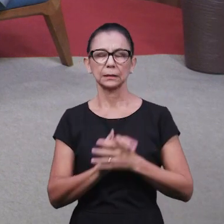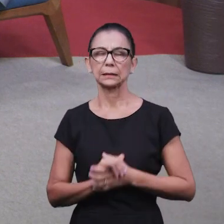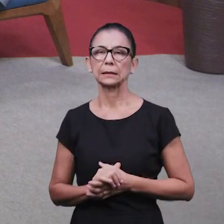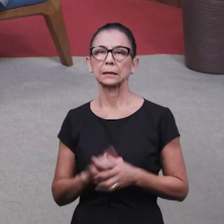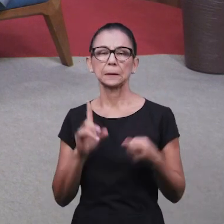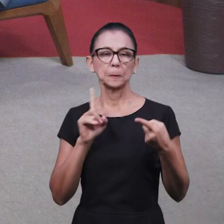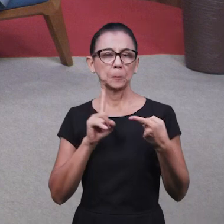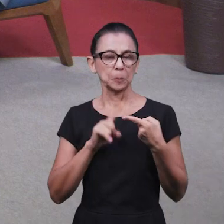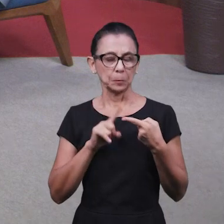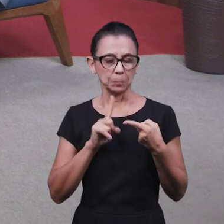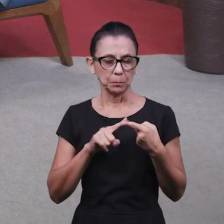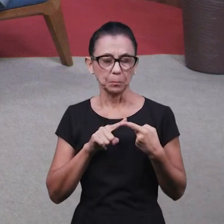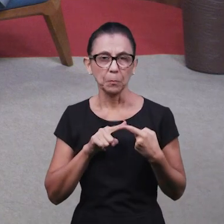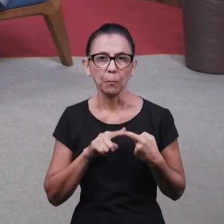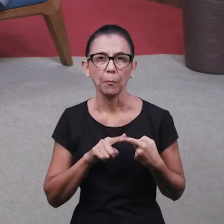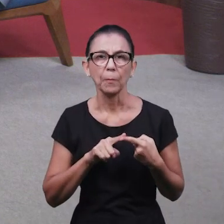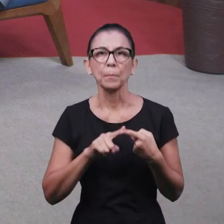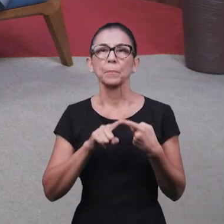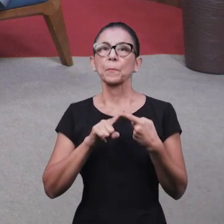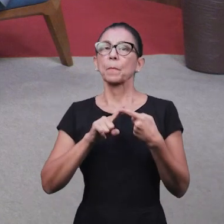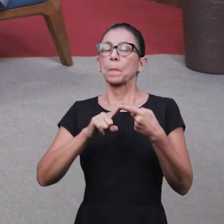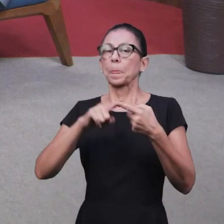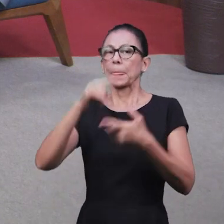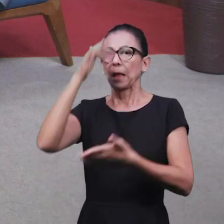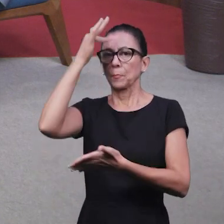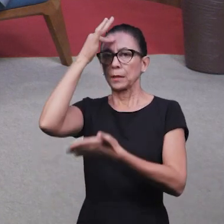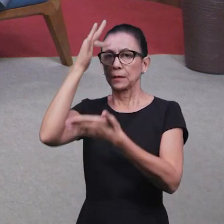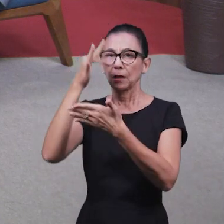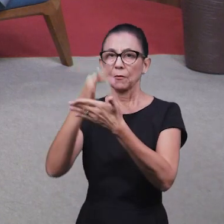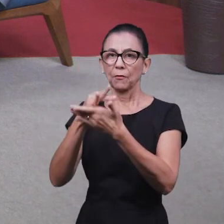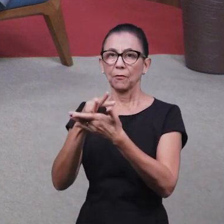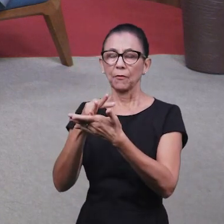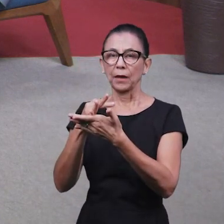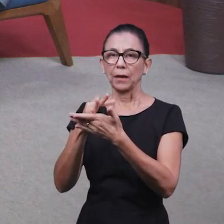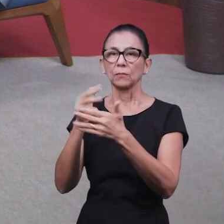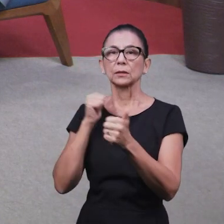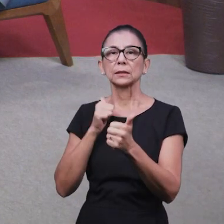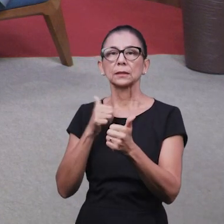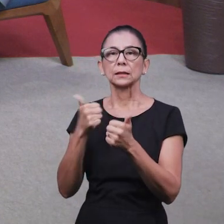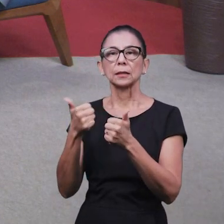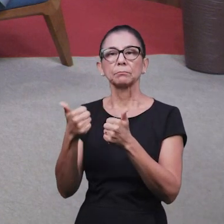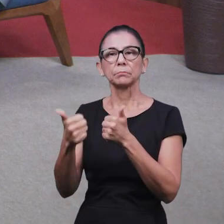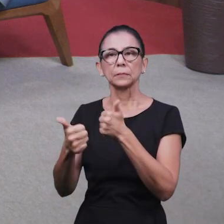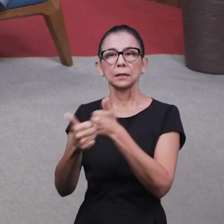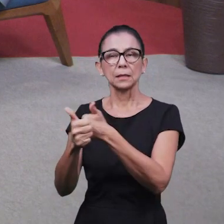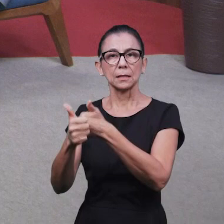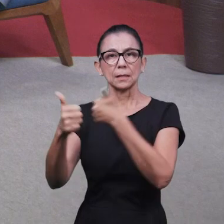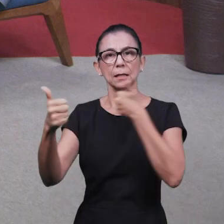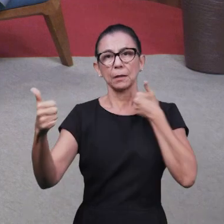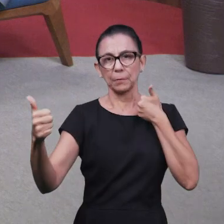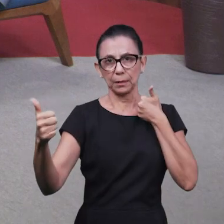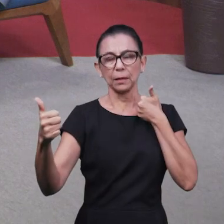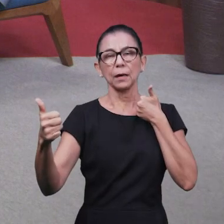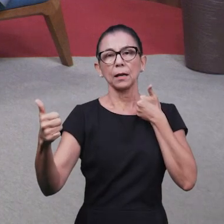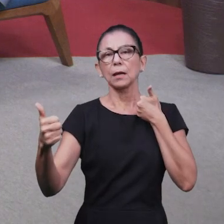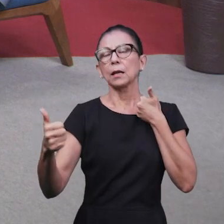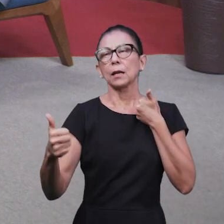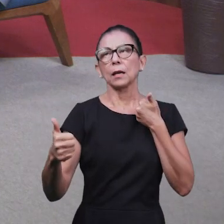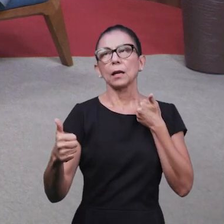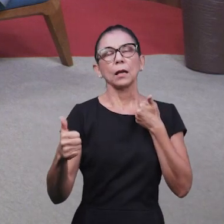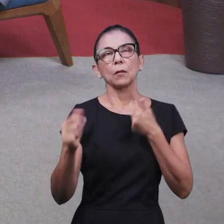para se desviar da fé, para apostatar, é preciso estar primeiro no caminho, né? Você precisa